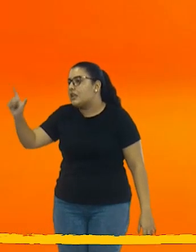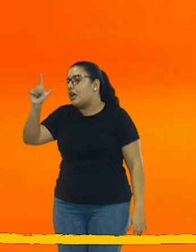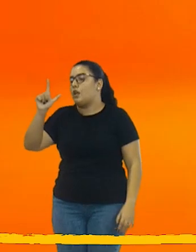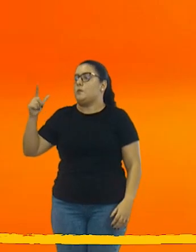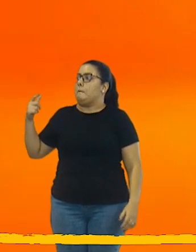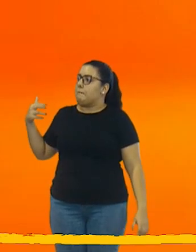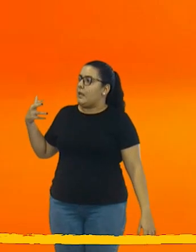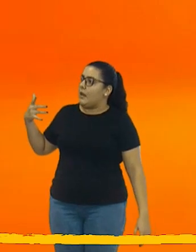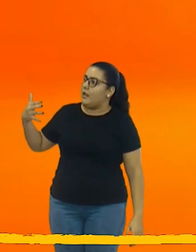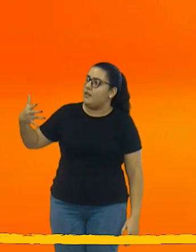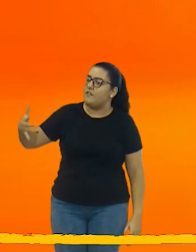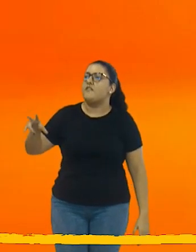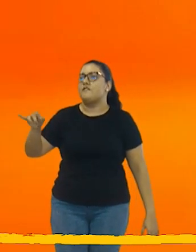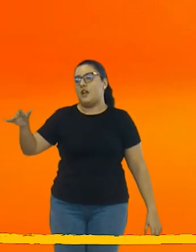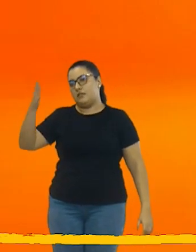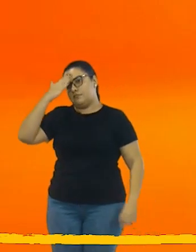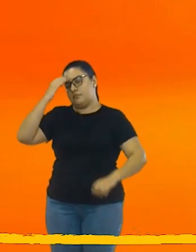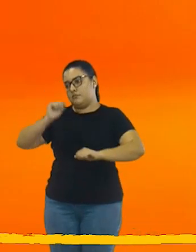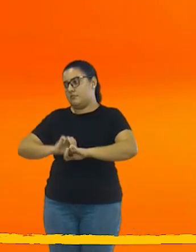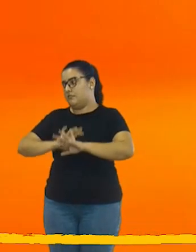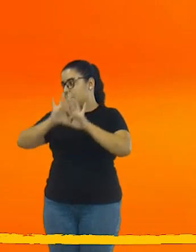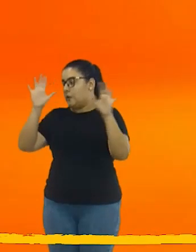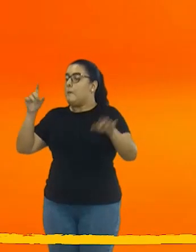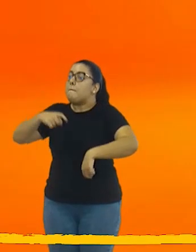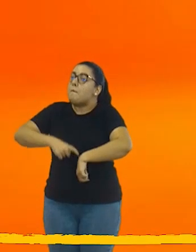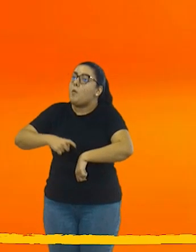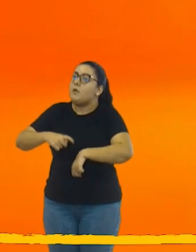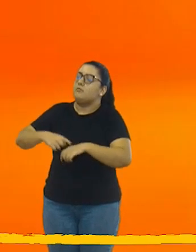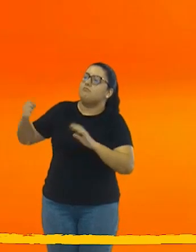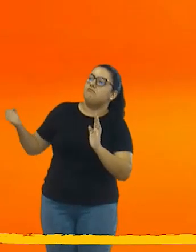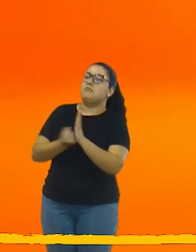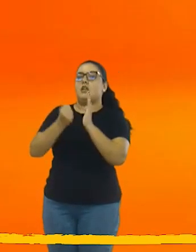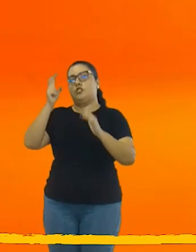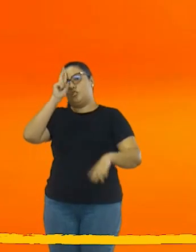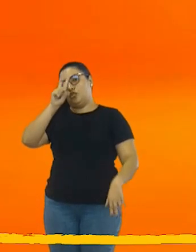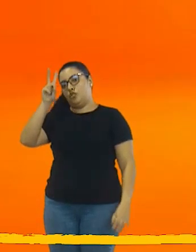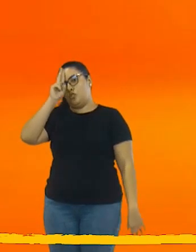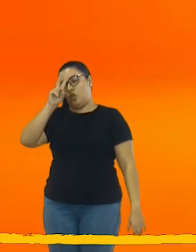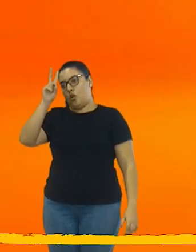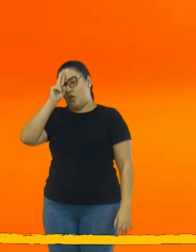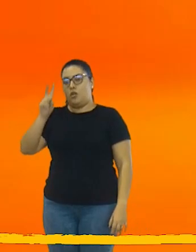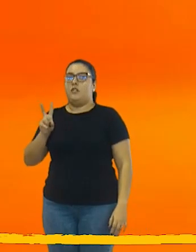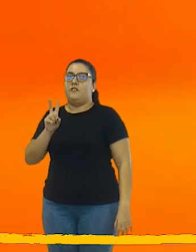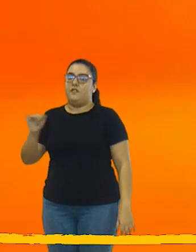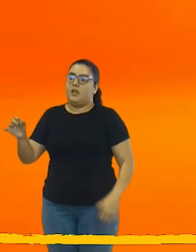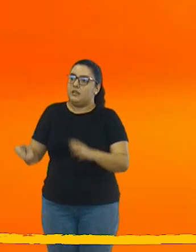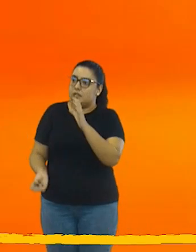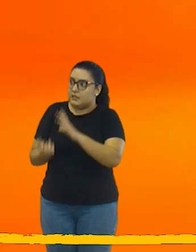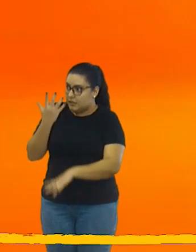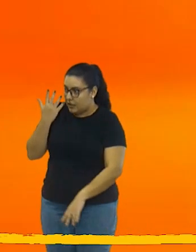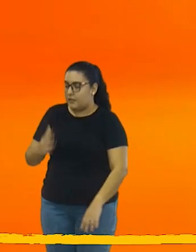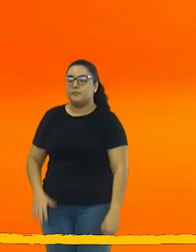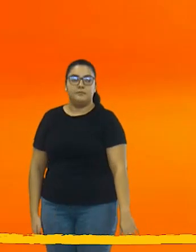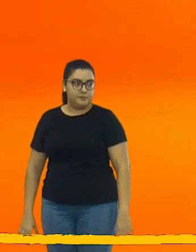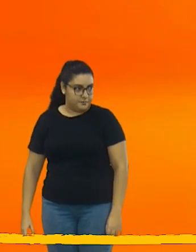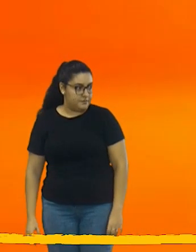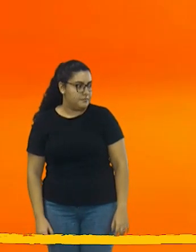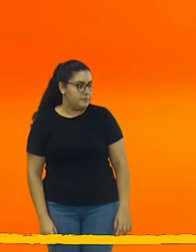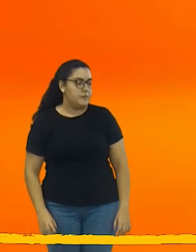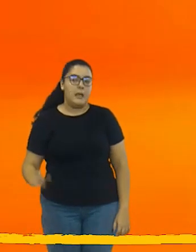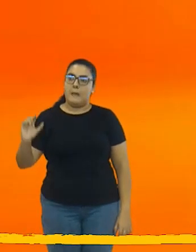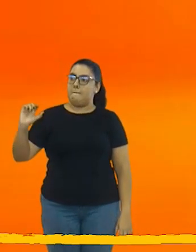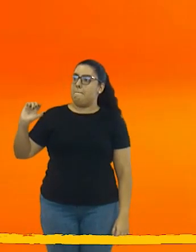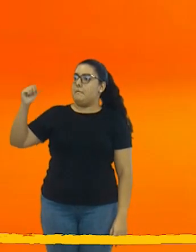tempo, vá compreender o momento histórico em que aquela literatura foi produzida. Essa é uma das